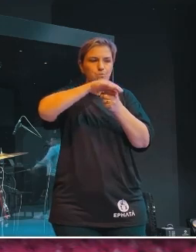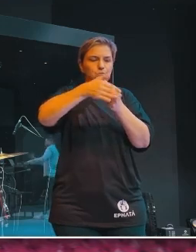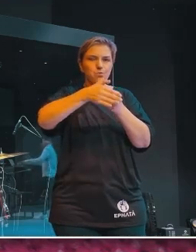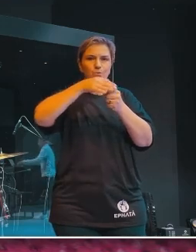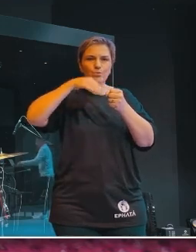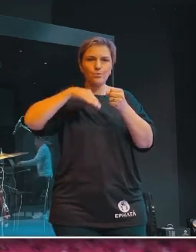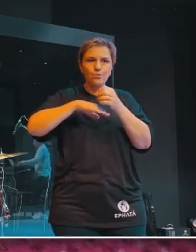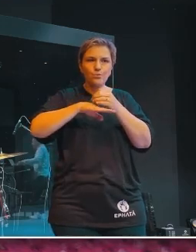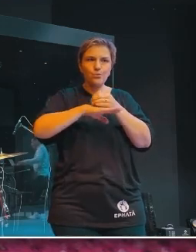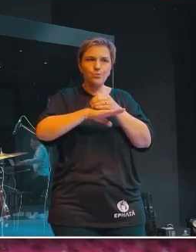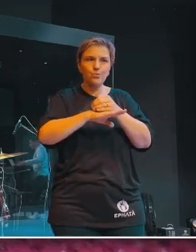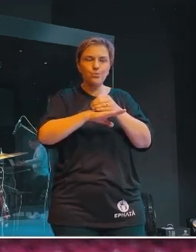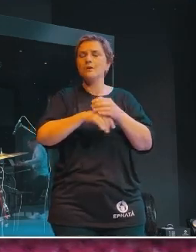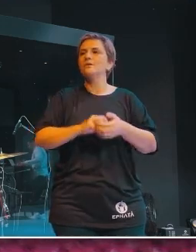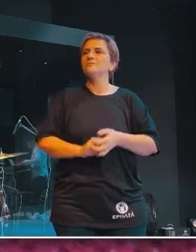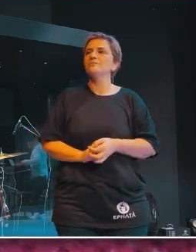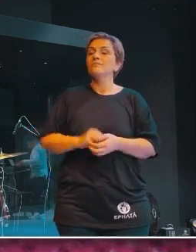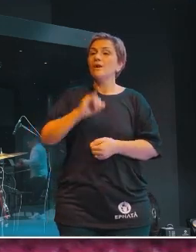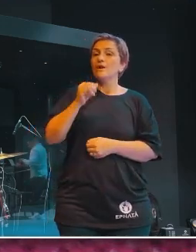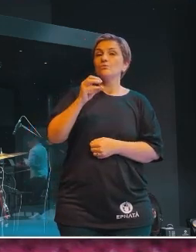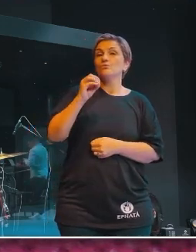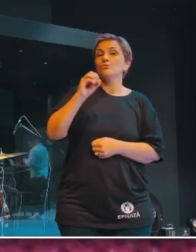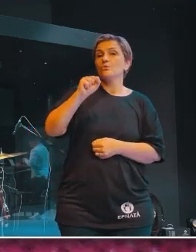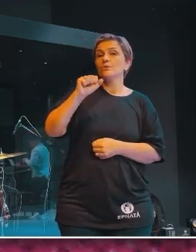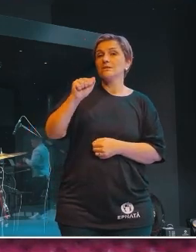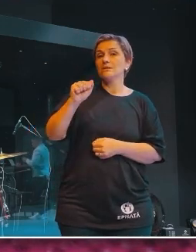Josafá diz a palavra que ele ora,